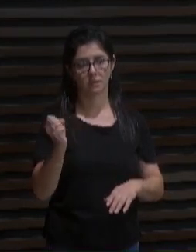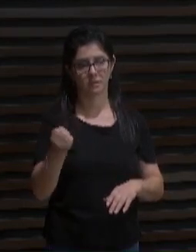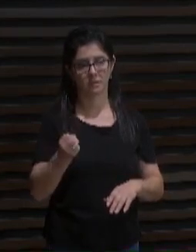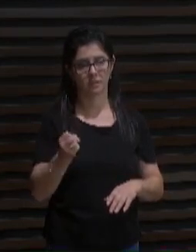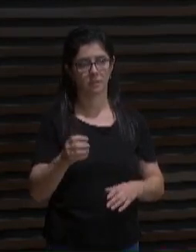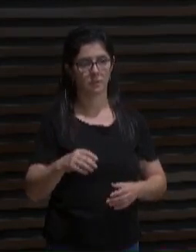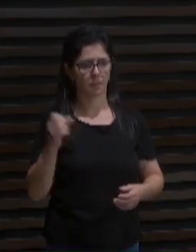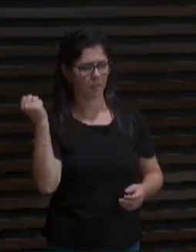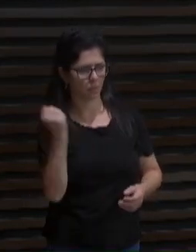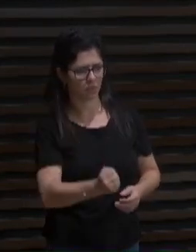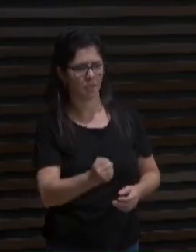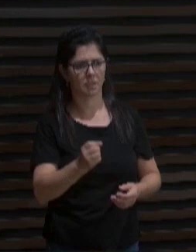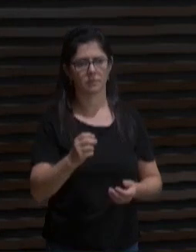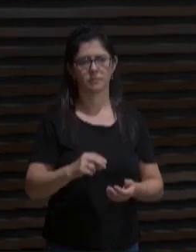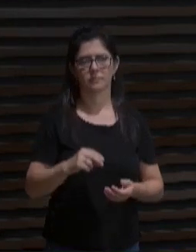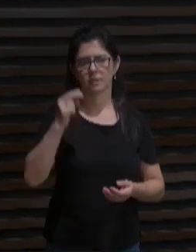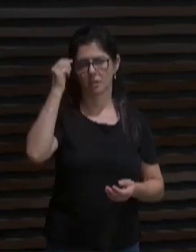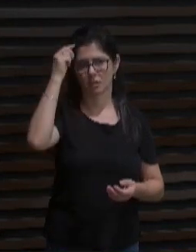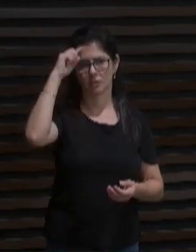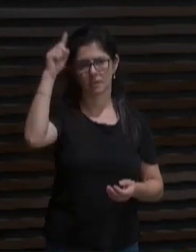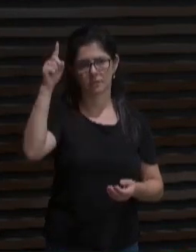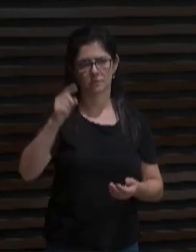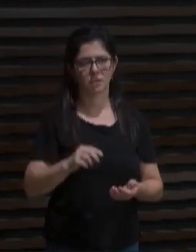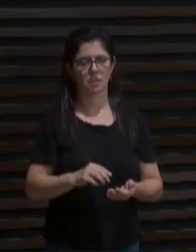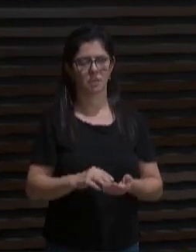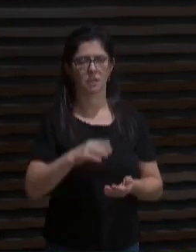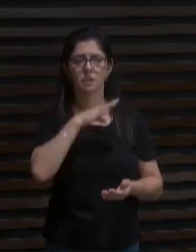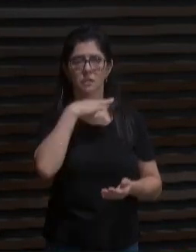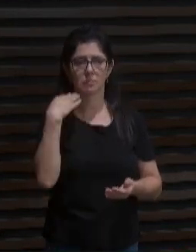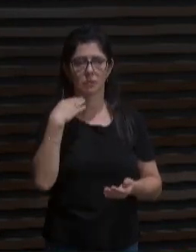colocavam junto as mulheres na sepultura com o marido.